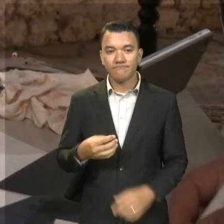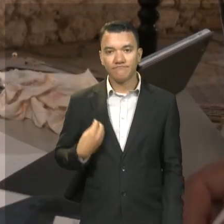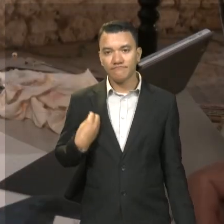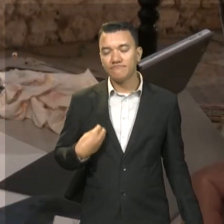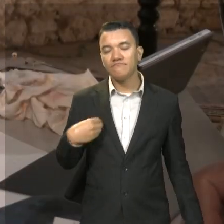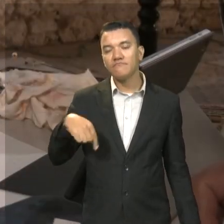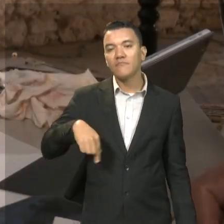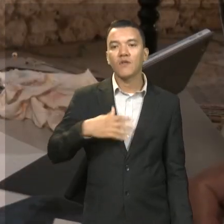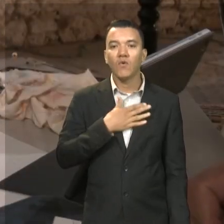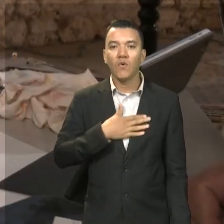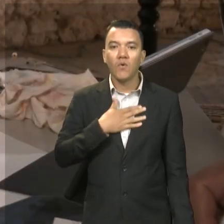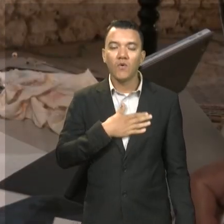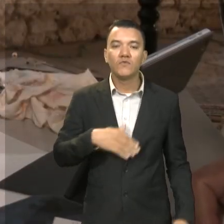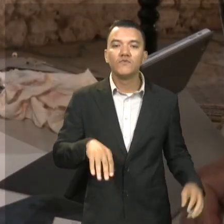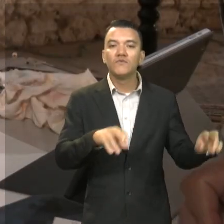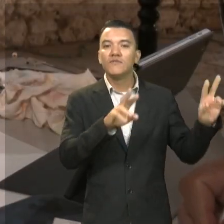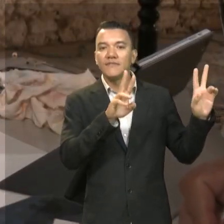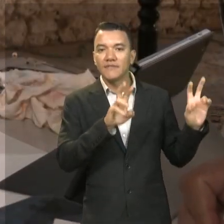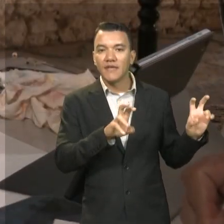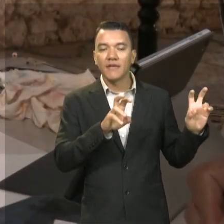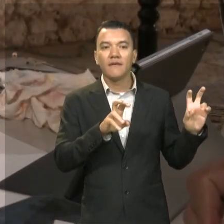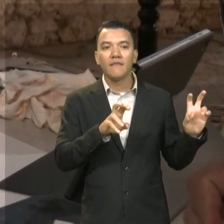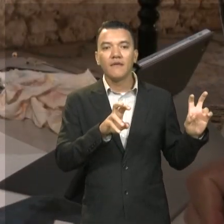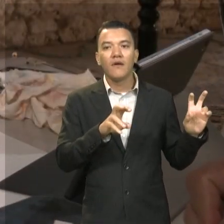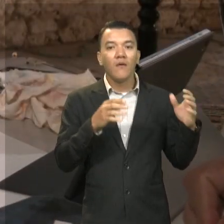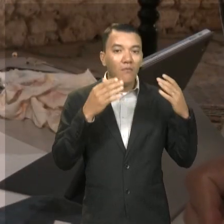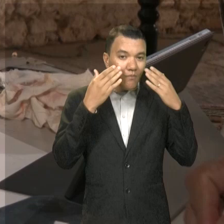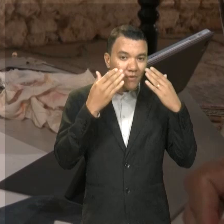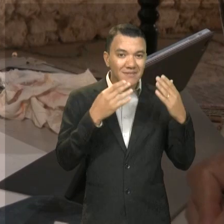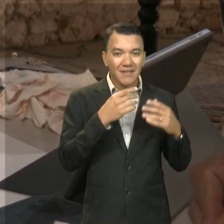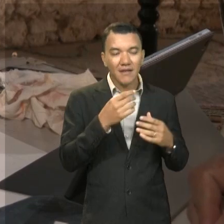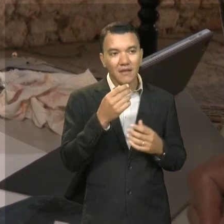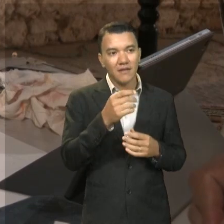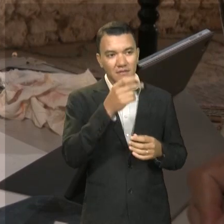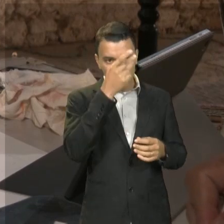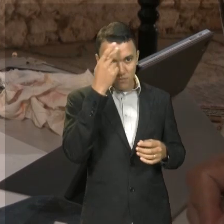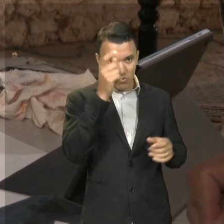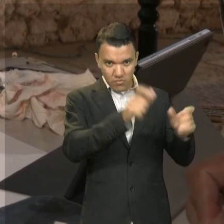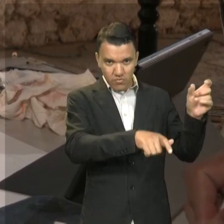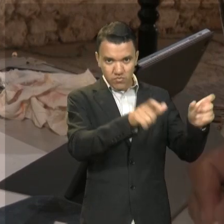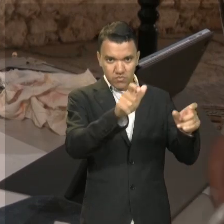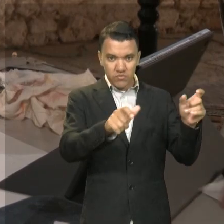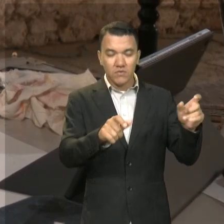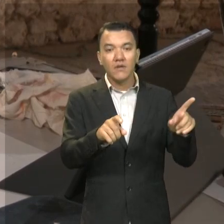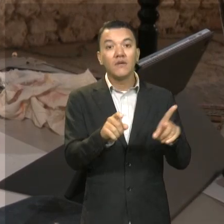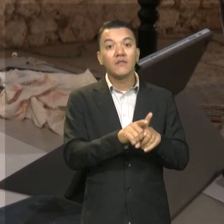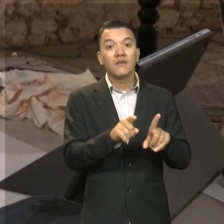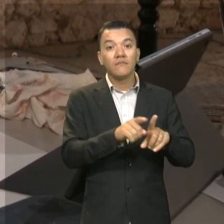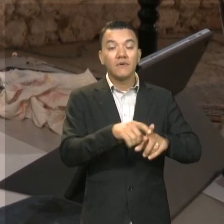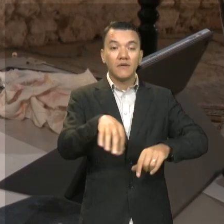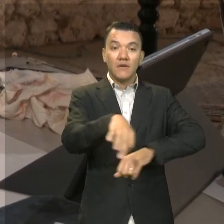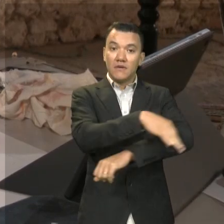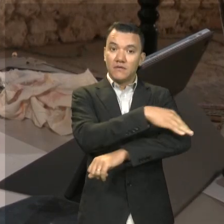muito desse tema de retratar as pessoas daqui e a arquitetura também